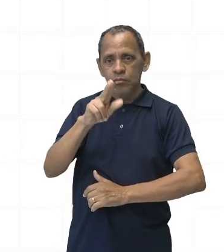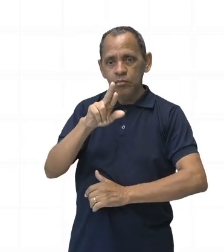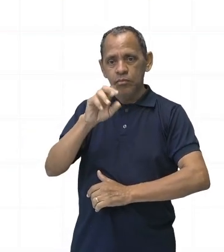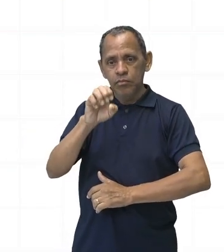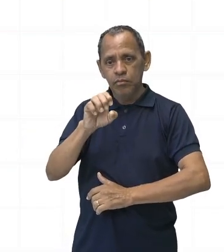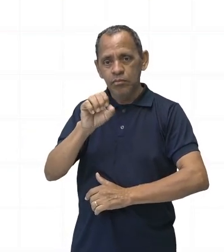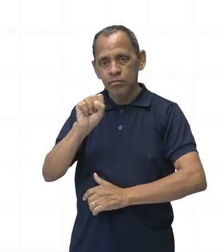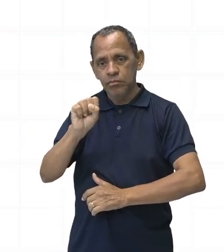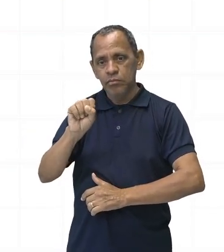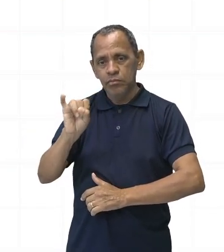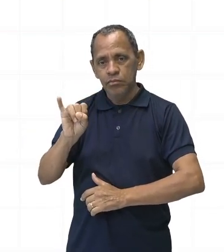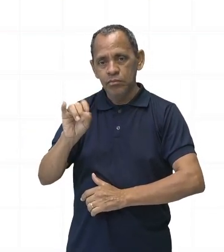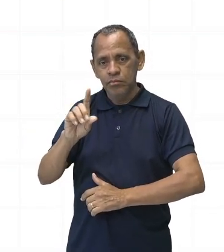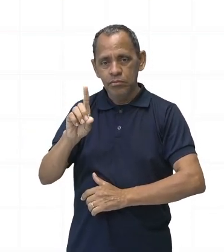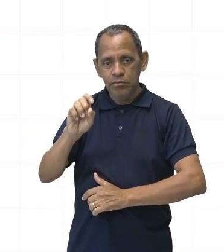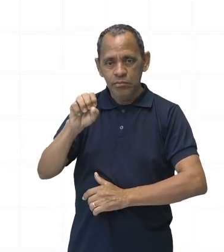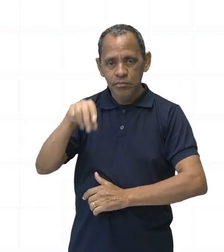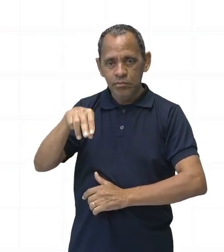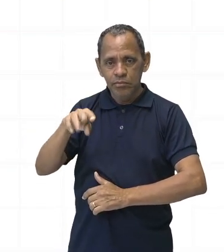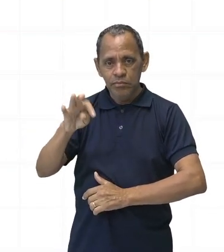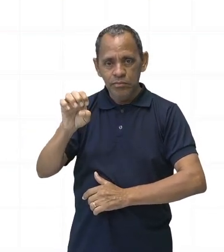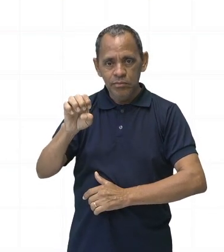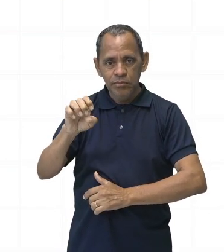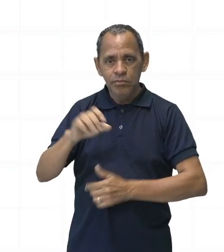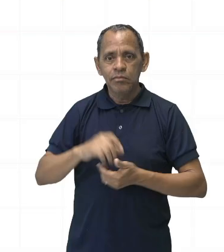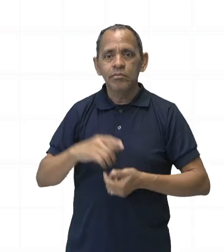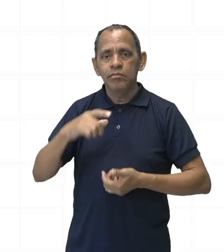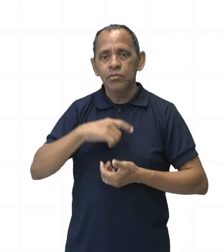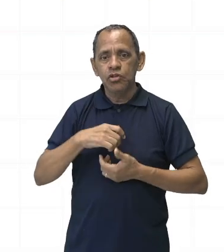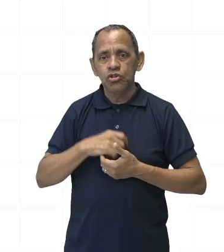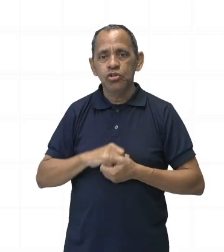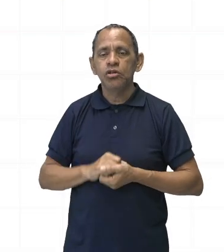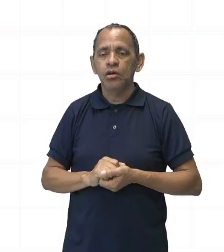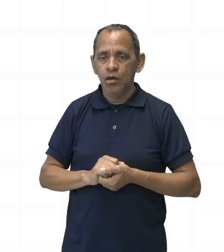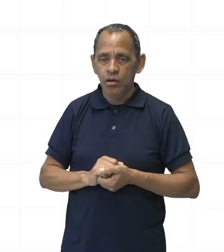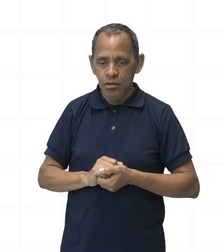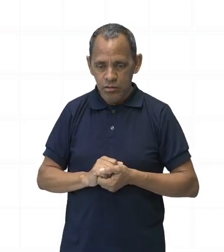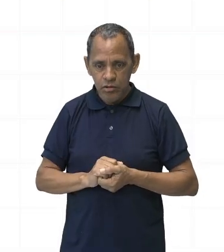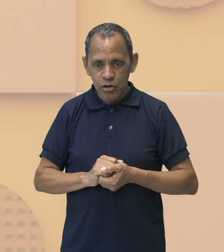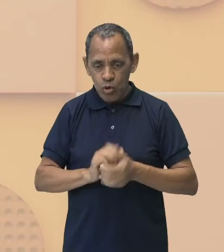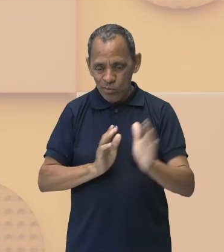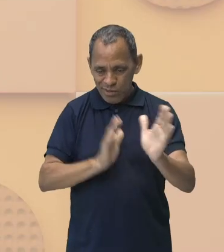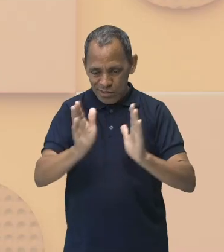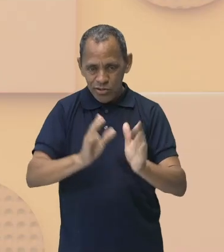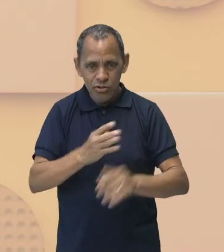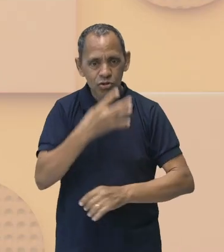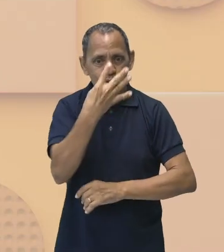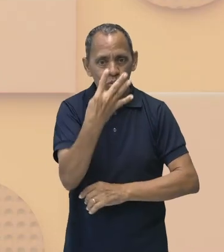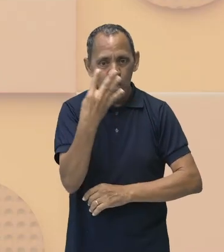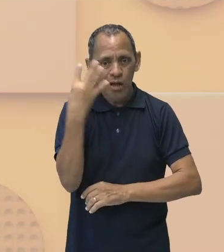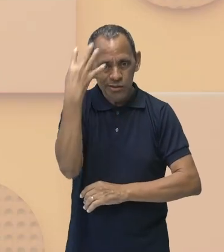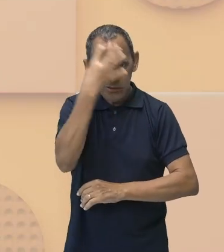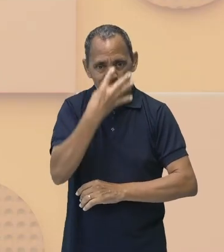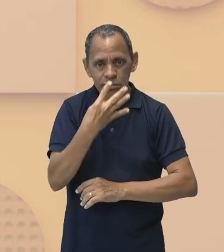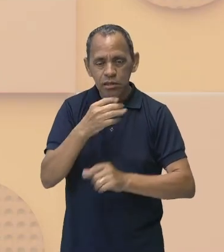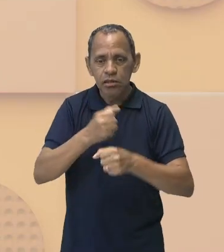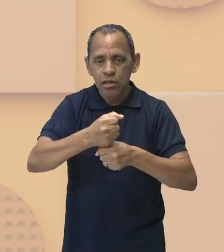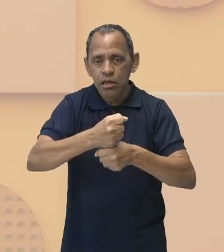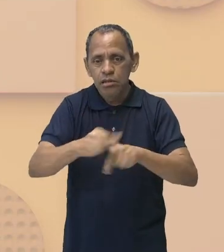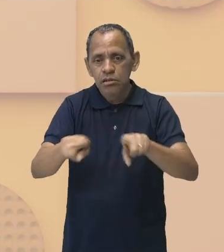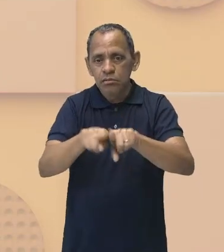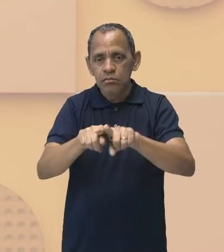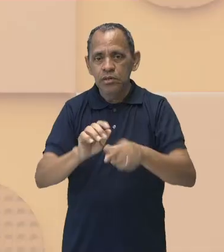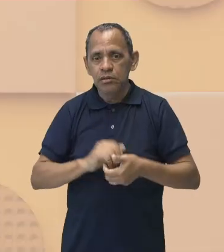A figura do presidente com, no caso ali, um mandato de 4 anos. Então, esse presidente ele era escolhido